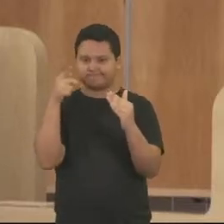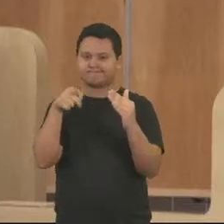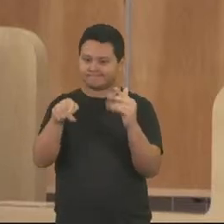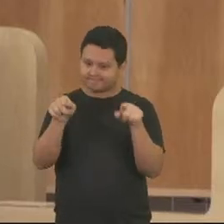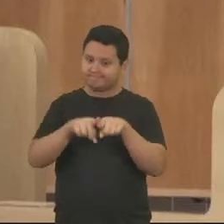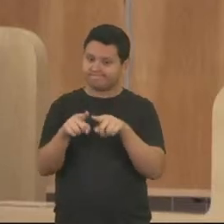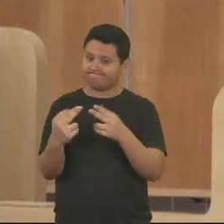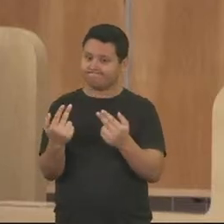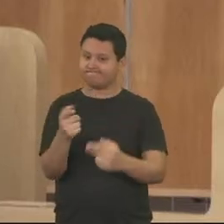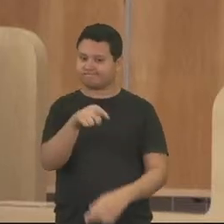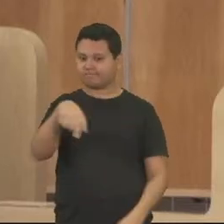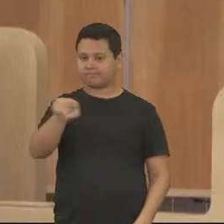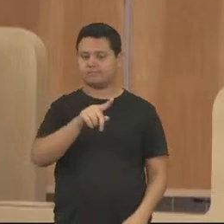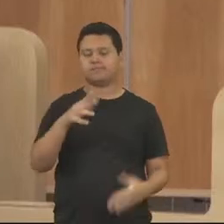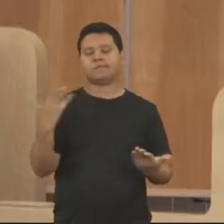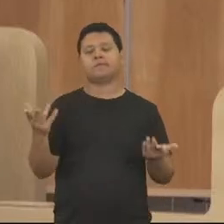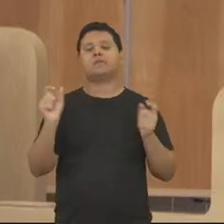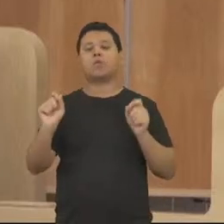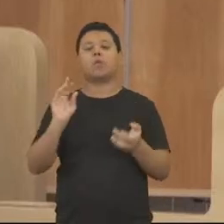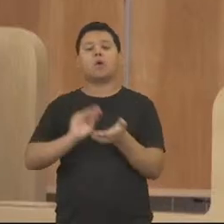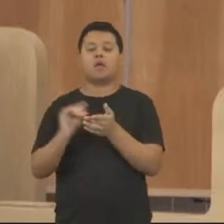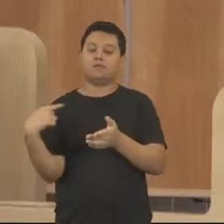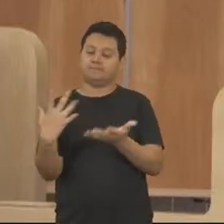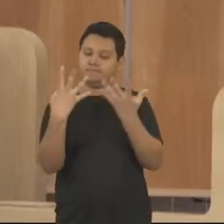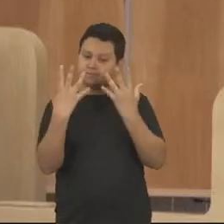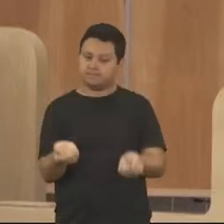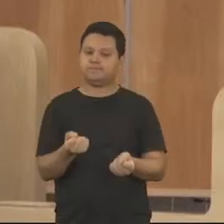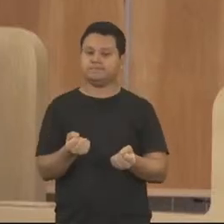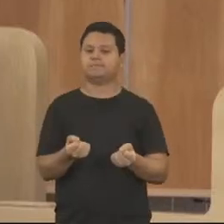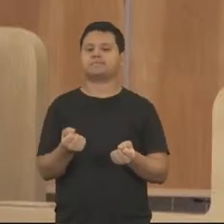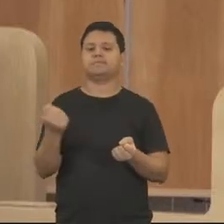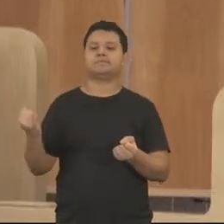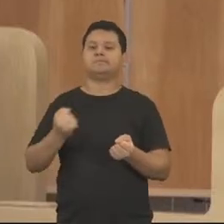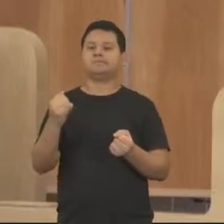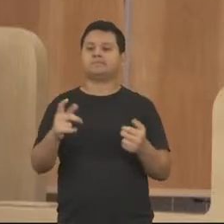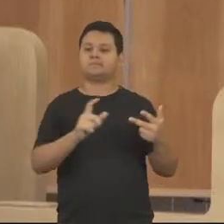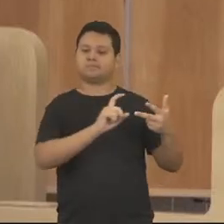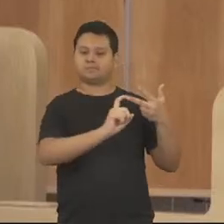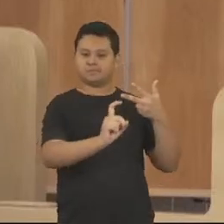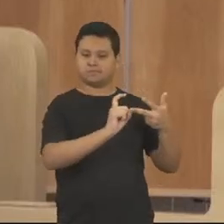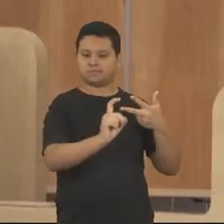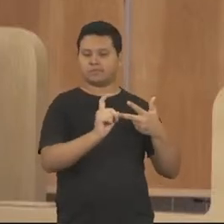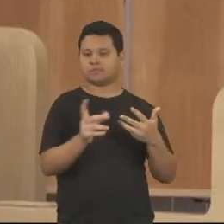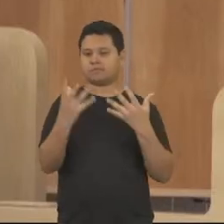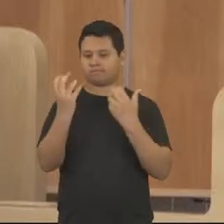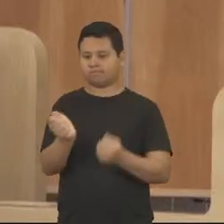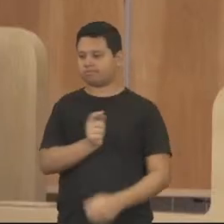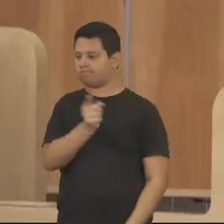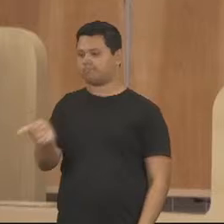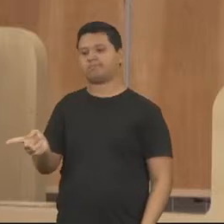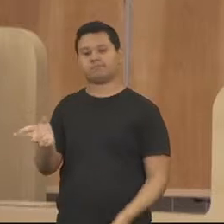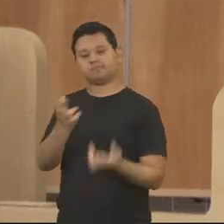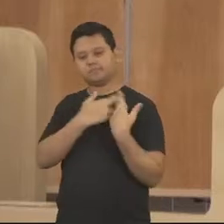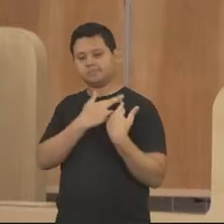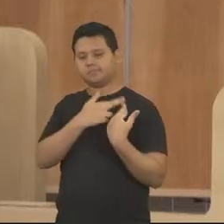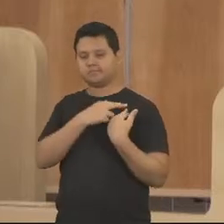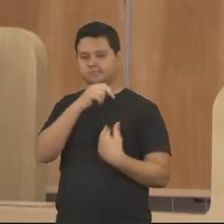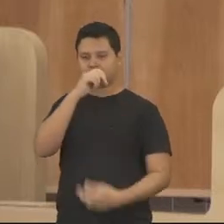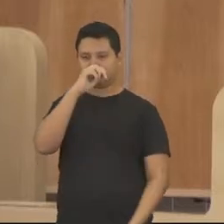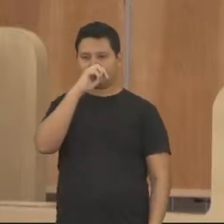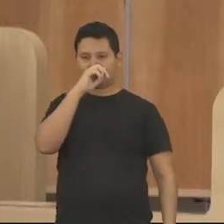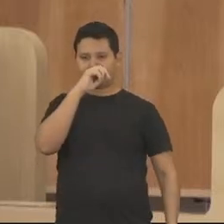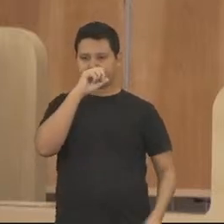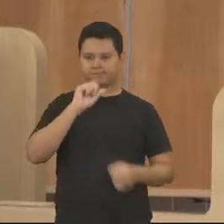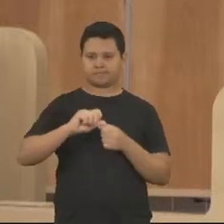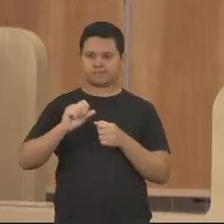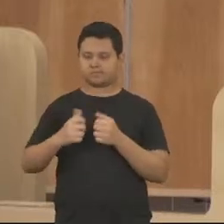falta, é a gente assumir o papel de poder público e a nossa responsabilidade de